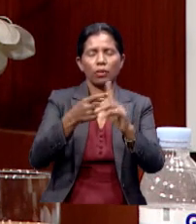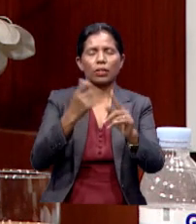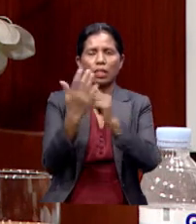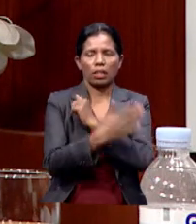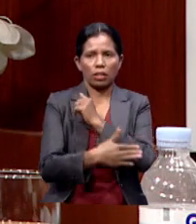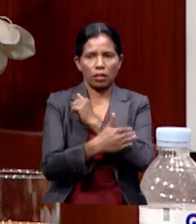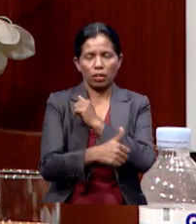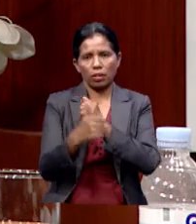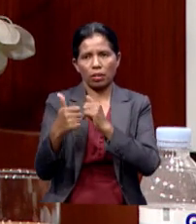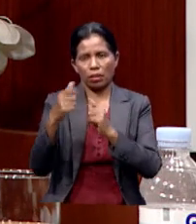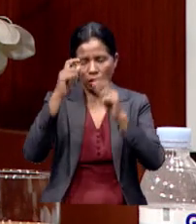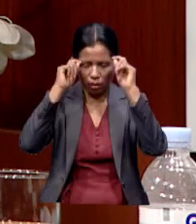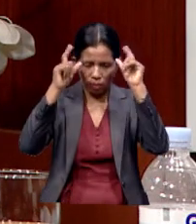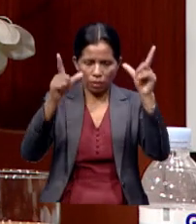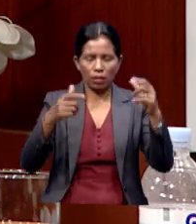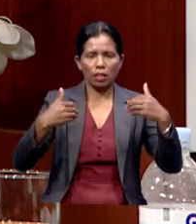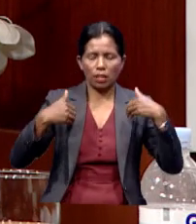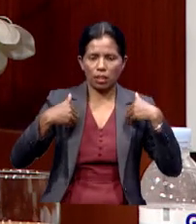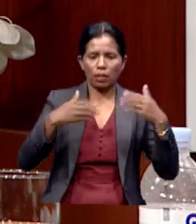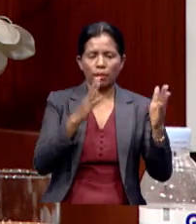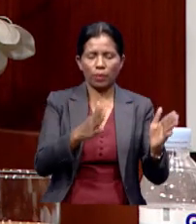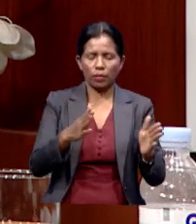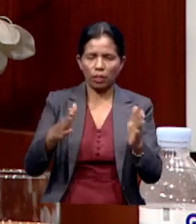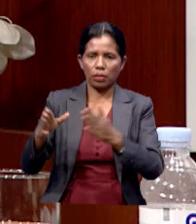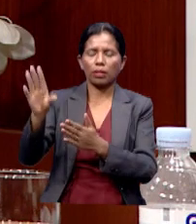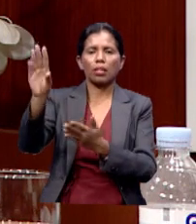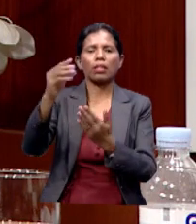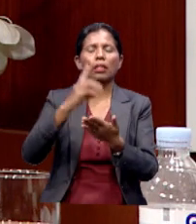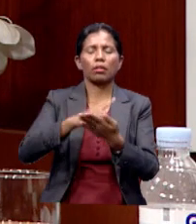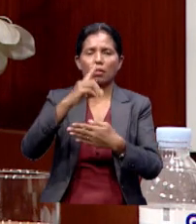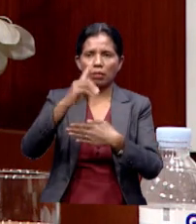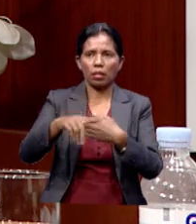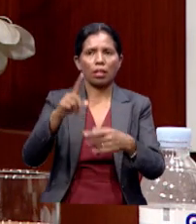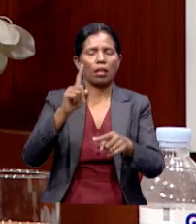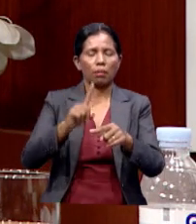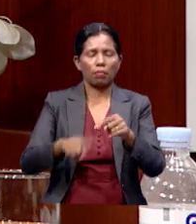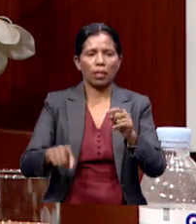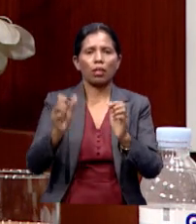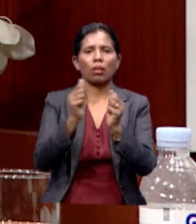Timor e processo de desenvolvimento, label, leis, na Bebara e demais, em